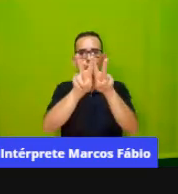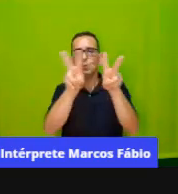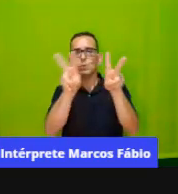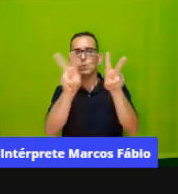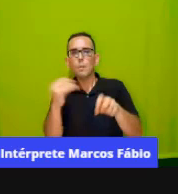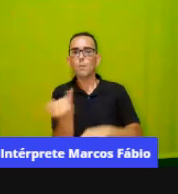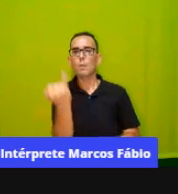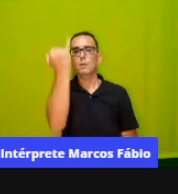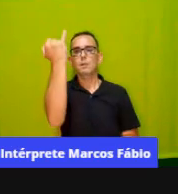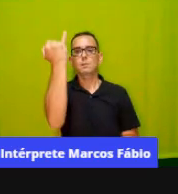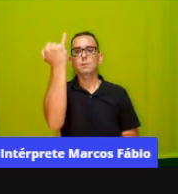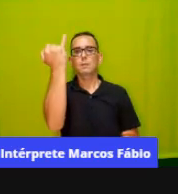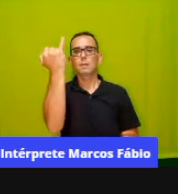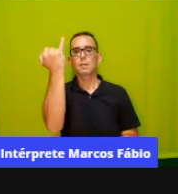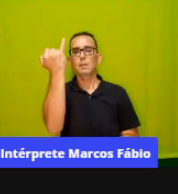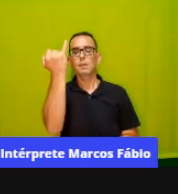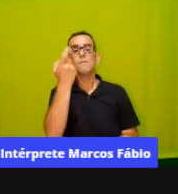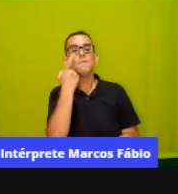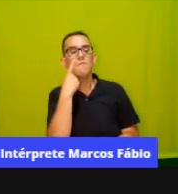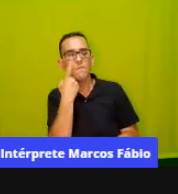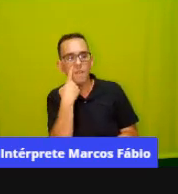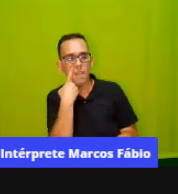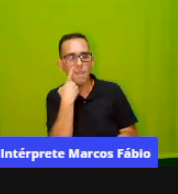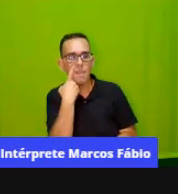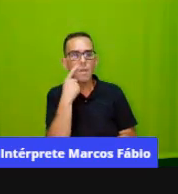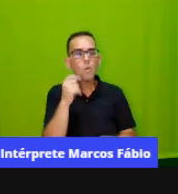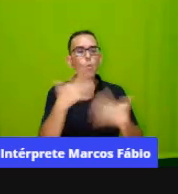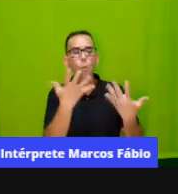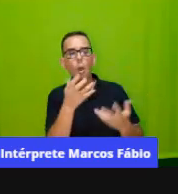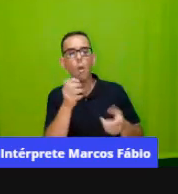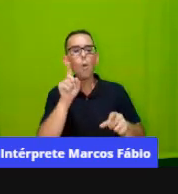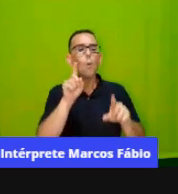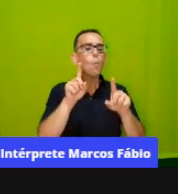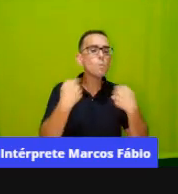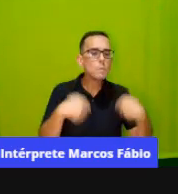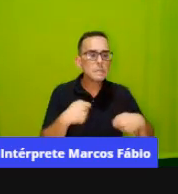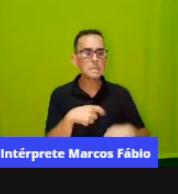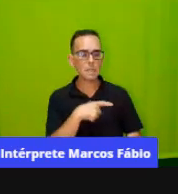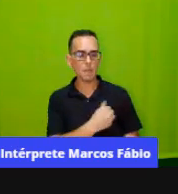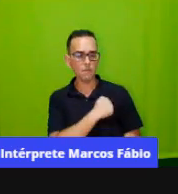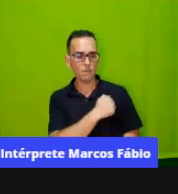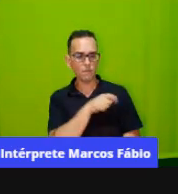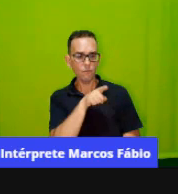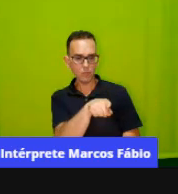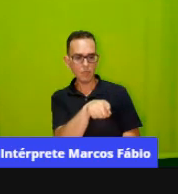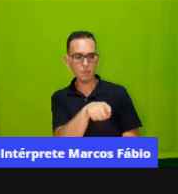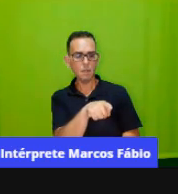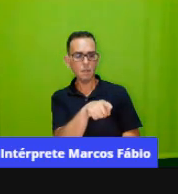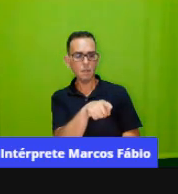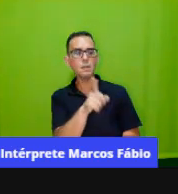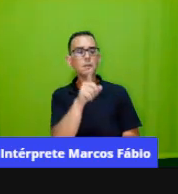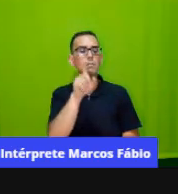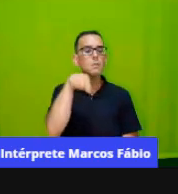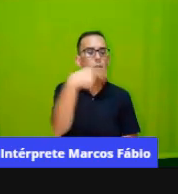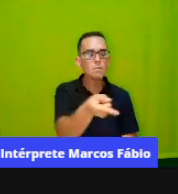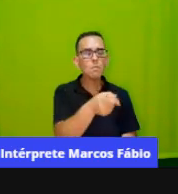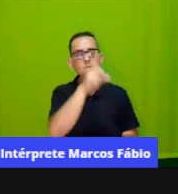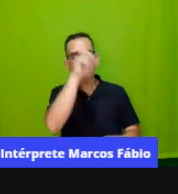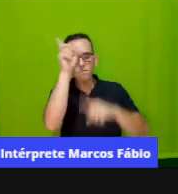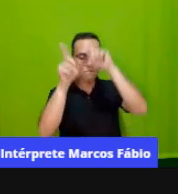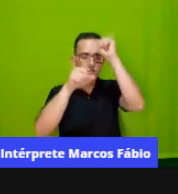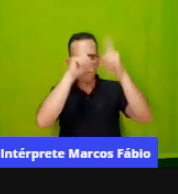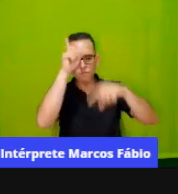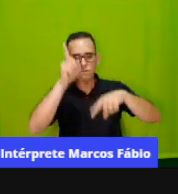importância de se estar verificando qual é a real necessidade do nosso estudante, para depois a gente poder elaborar o material